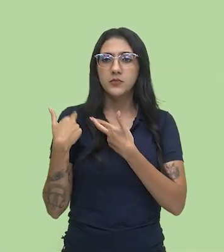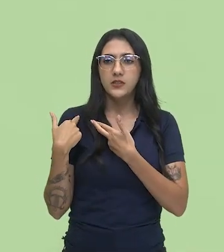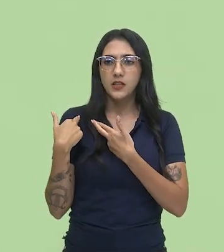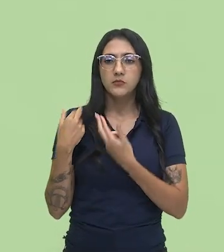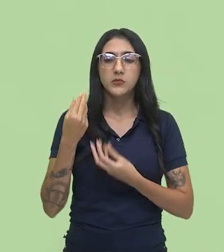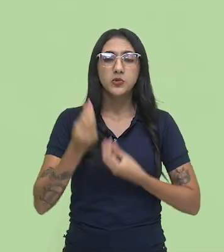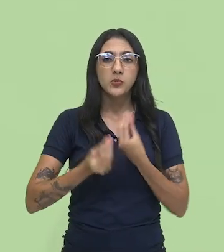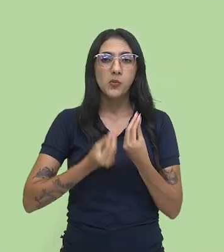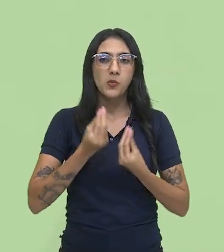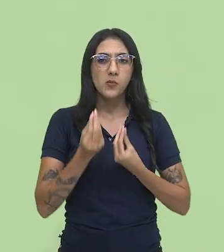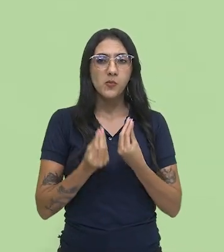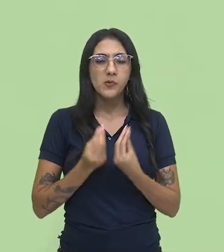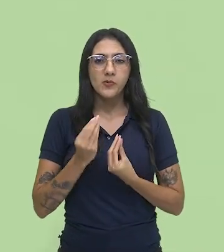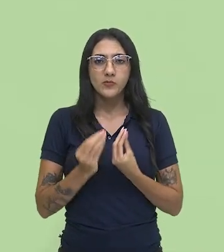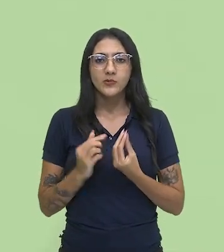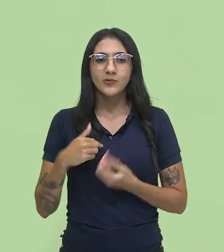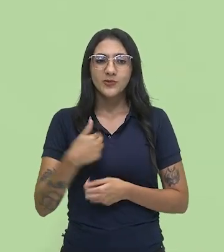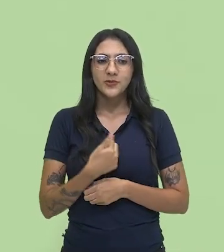como nós